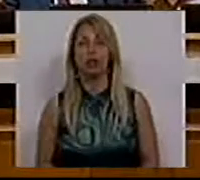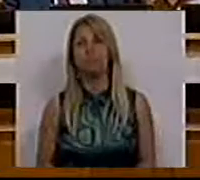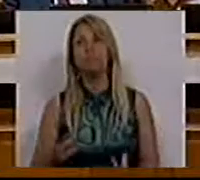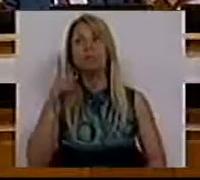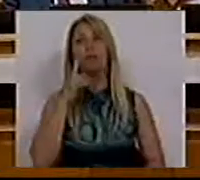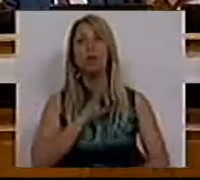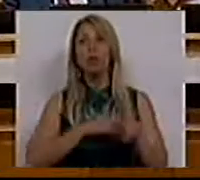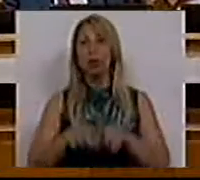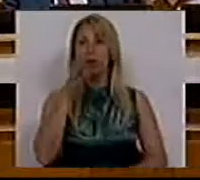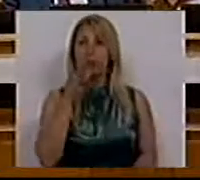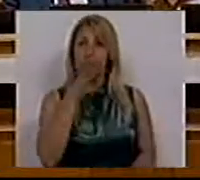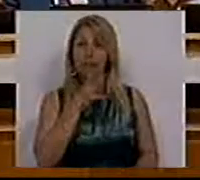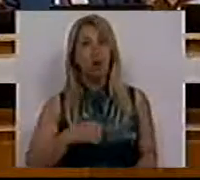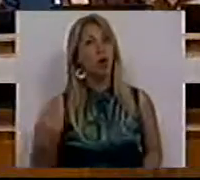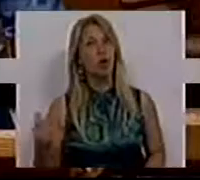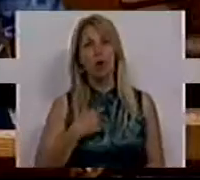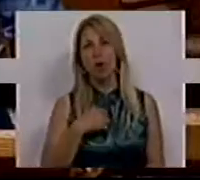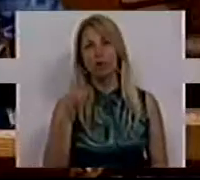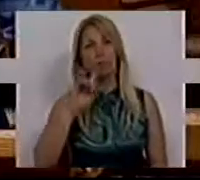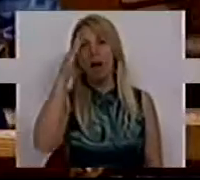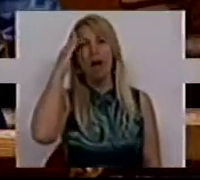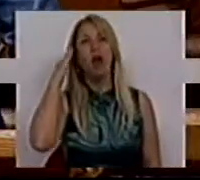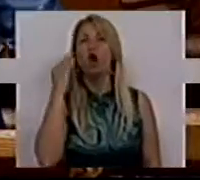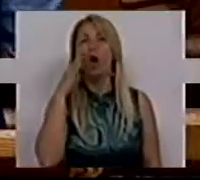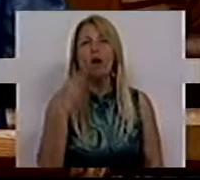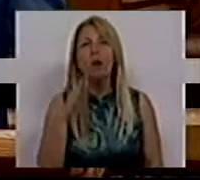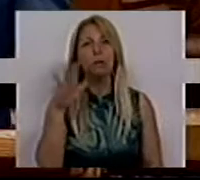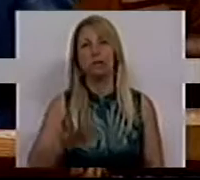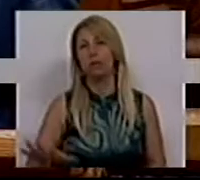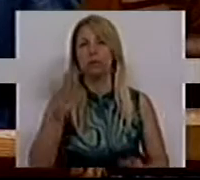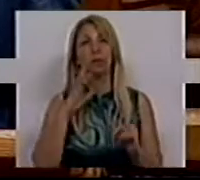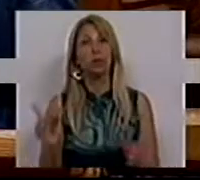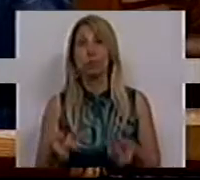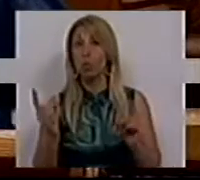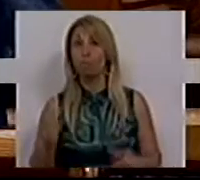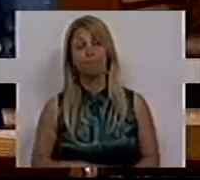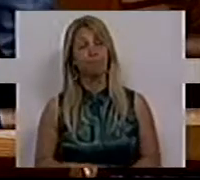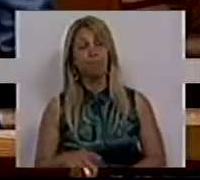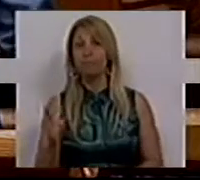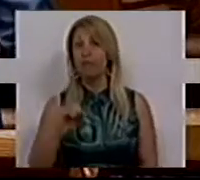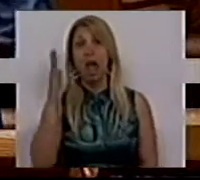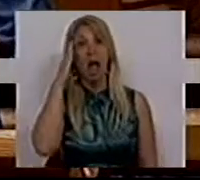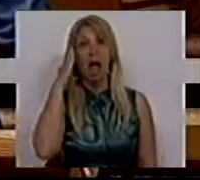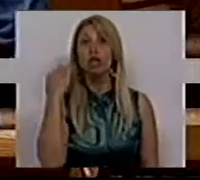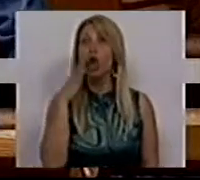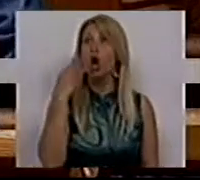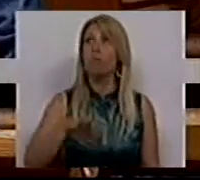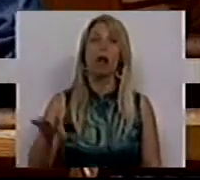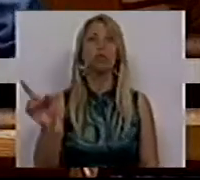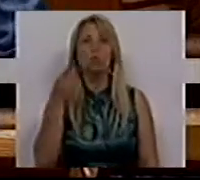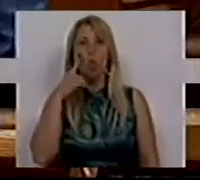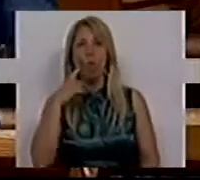Senhoras e senhores deputados, nós não achamos normal esta situação. Não achamos normal que se acumulem